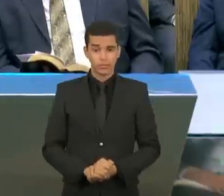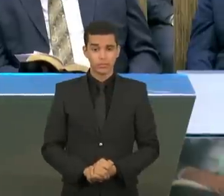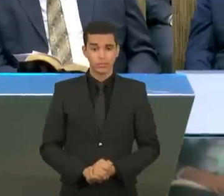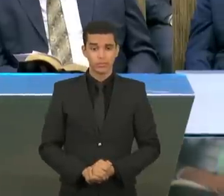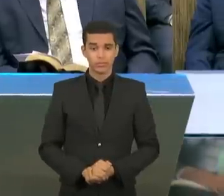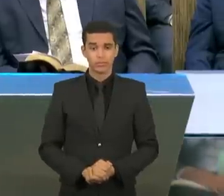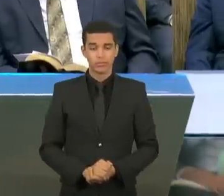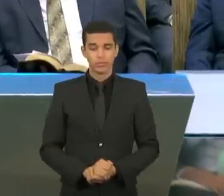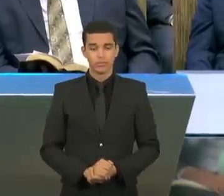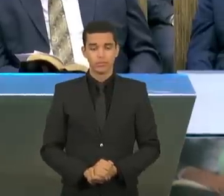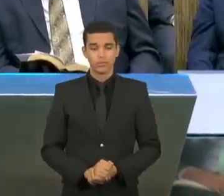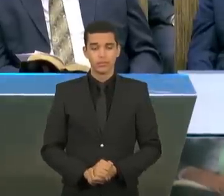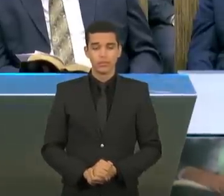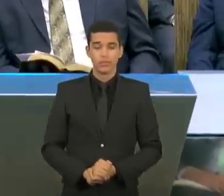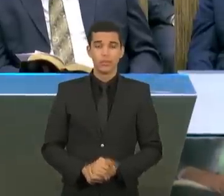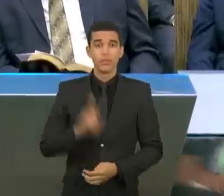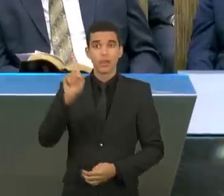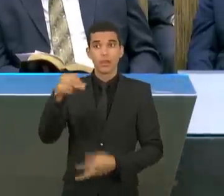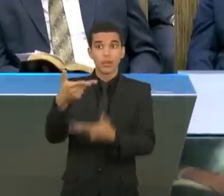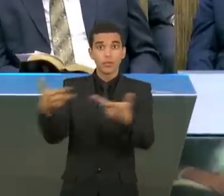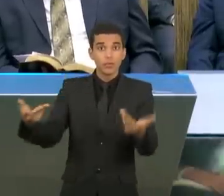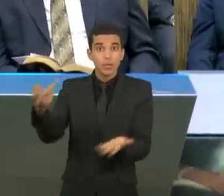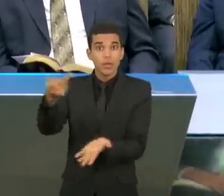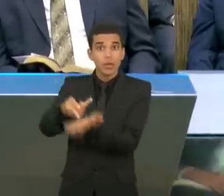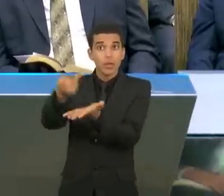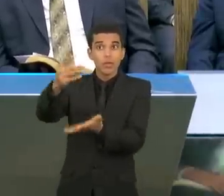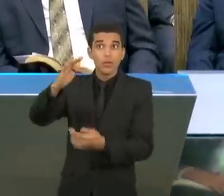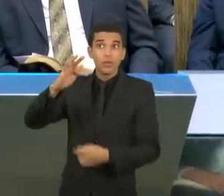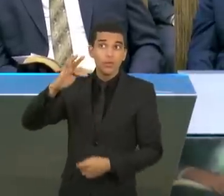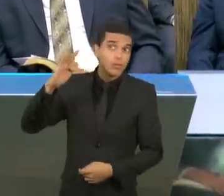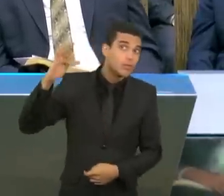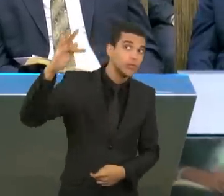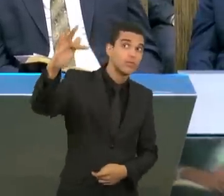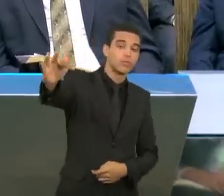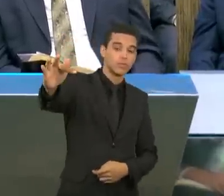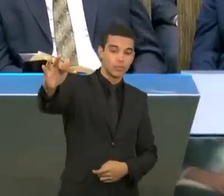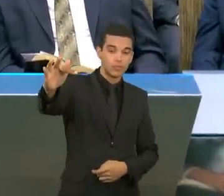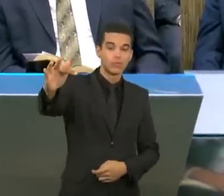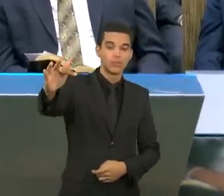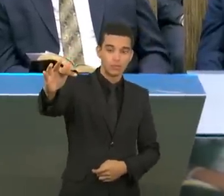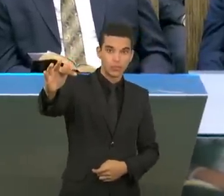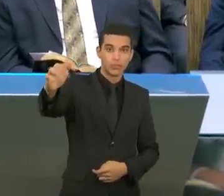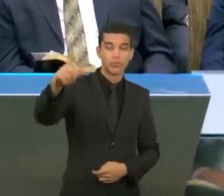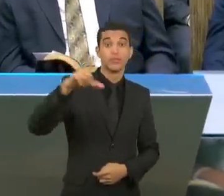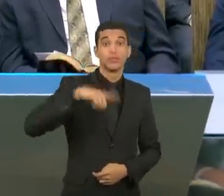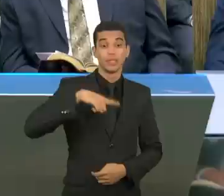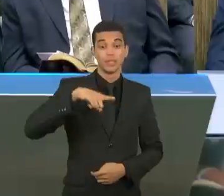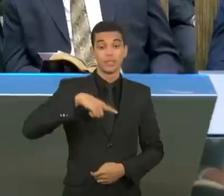Fatos futuros que estão envolvidos decisões humanas,